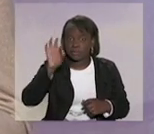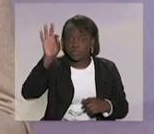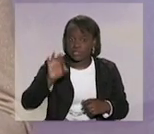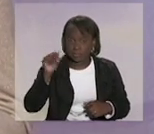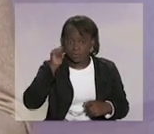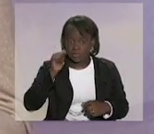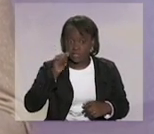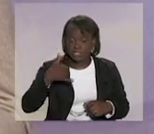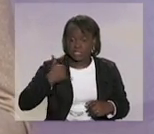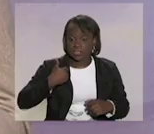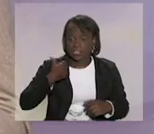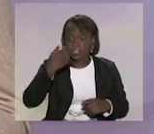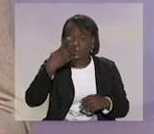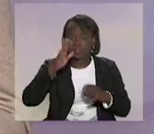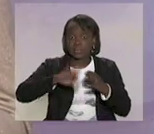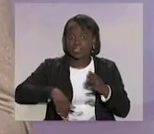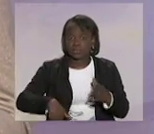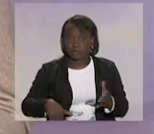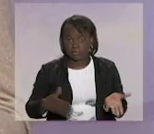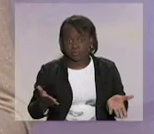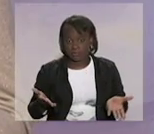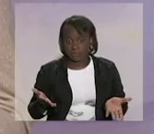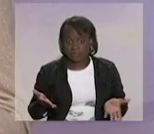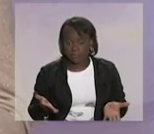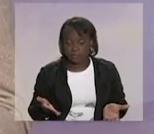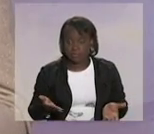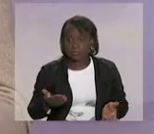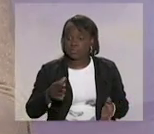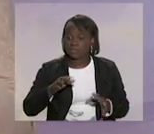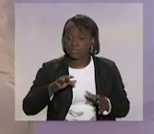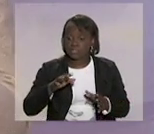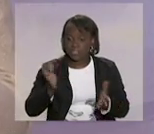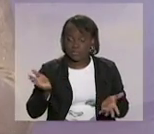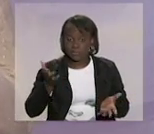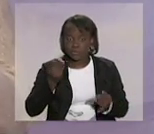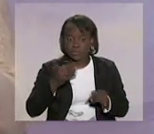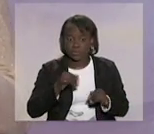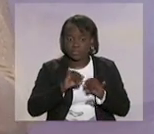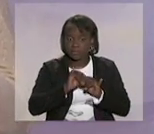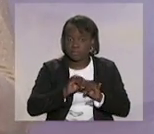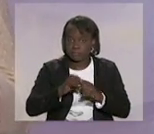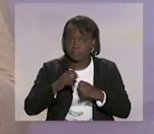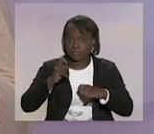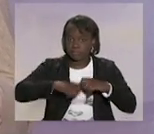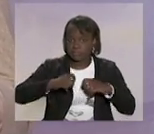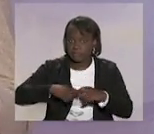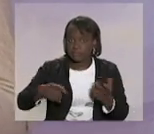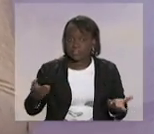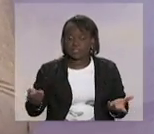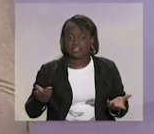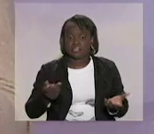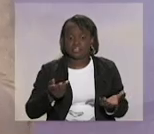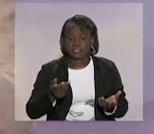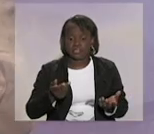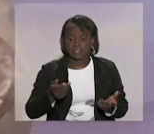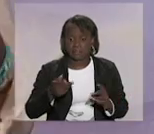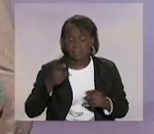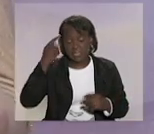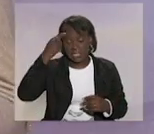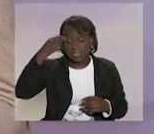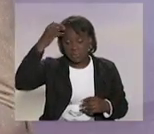50% das vítimas são menores de 14 anos. Então, toda essa sexualidade que é atribuída, né,